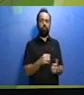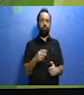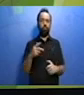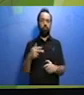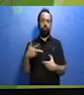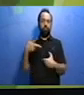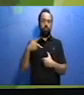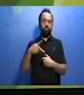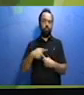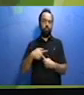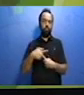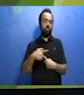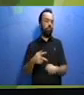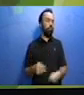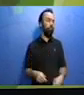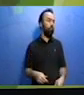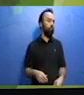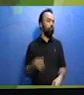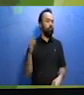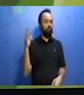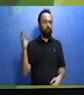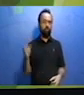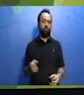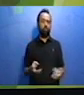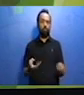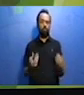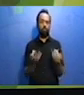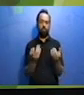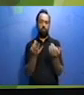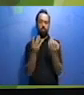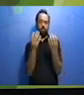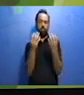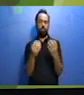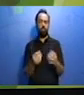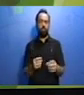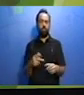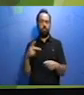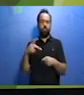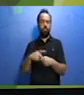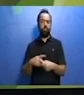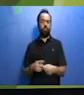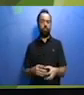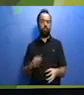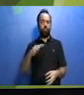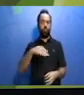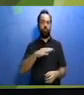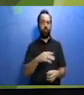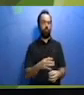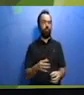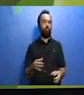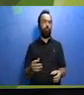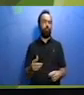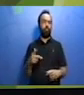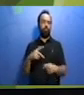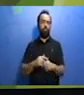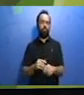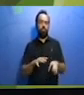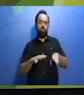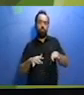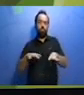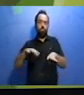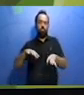nas margens. A queima do petróleo em alto mar. Como o petróleo ele é menos denso que a água, ele